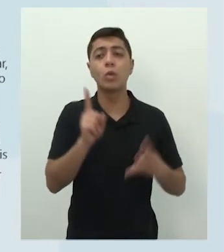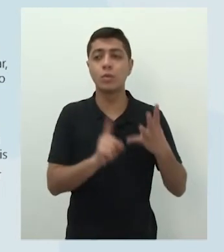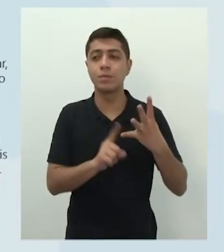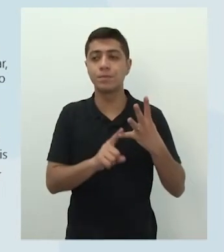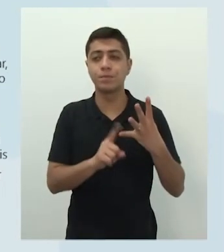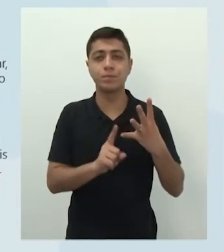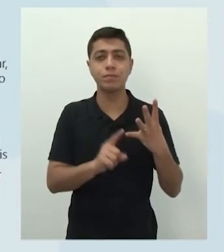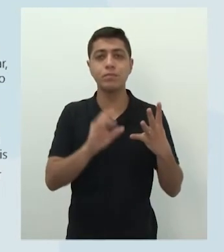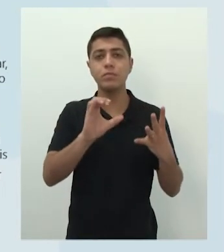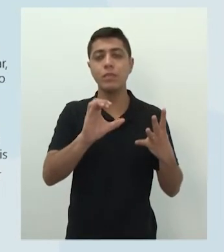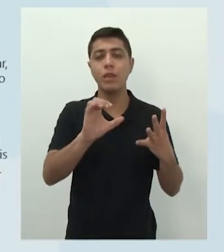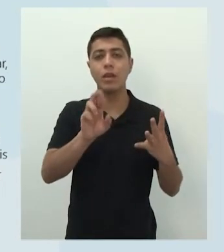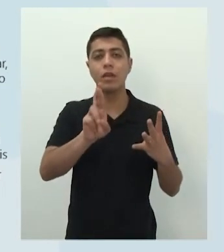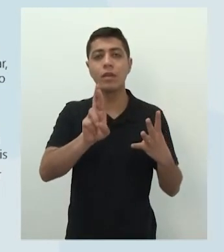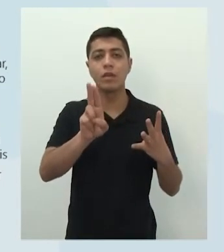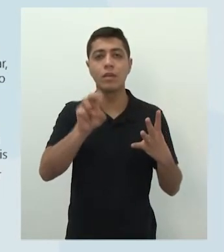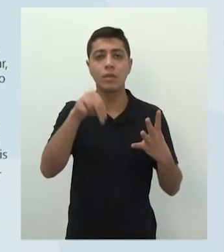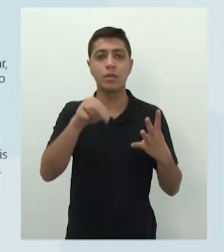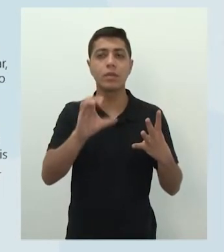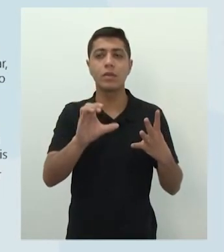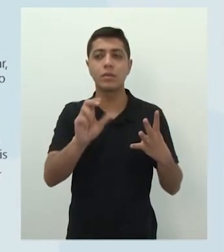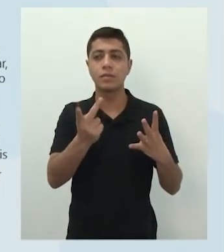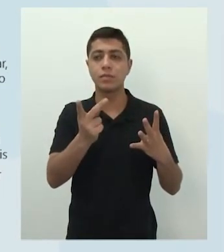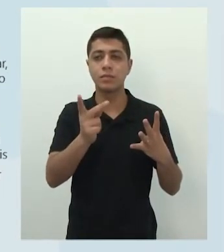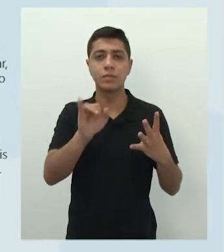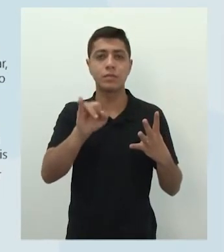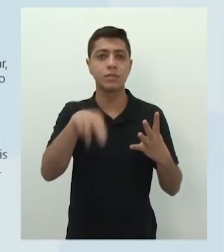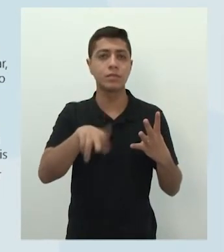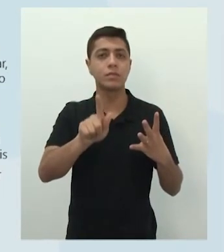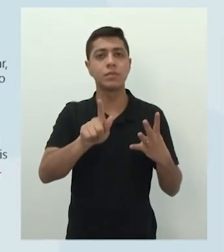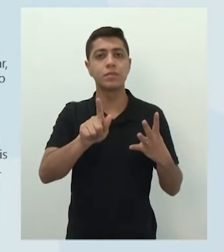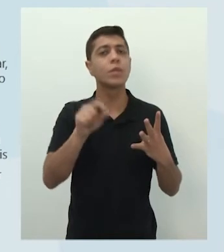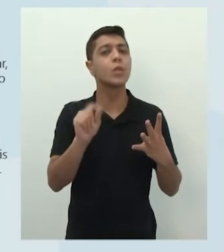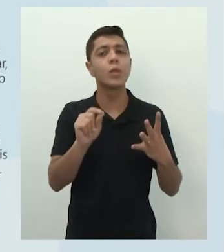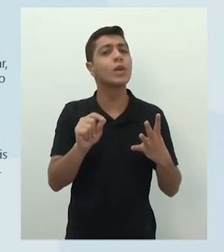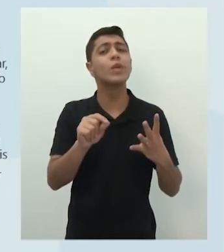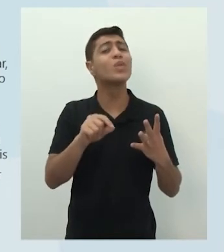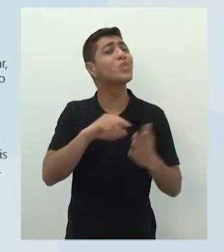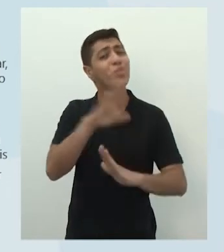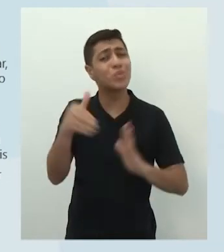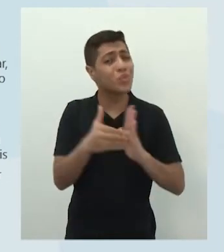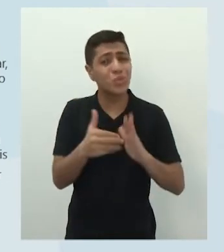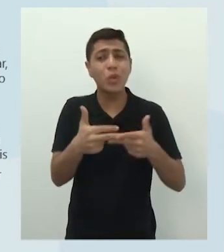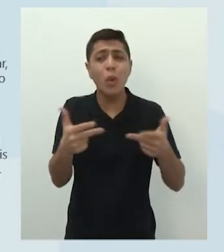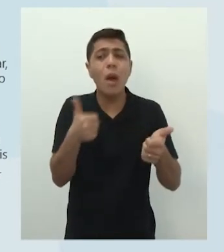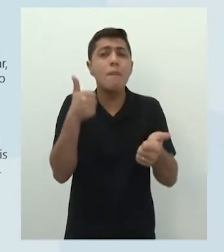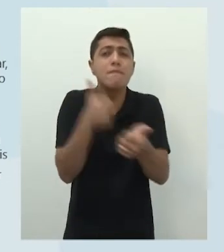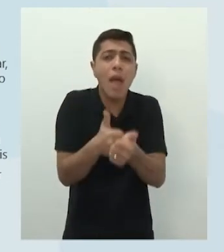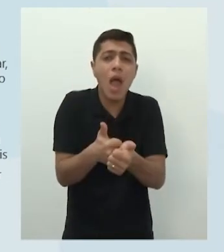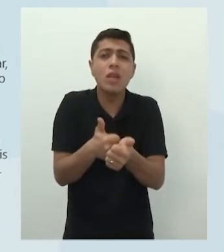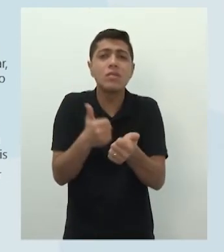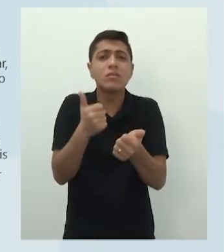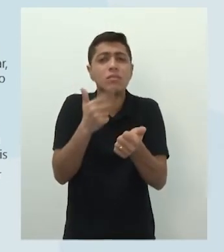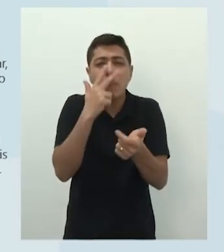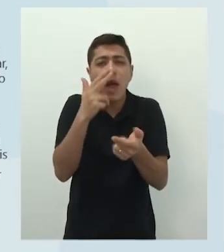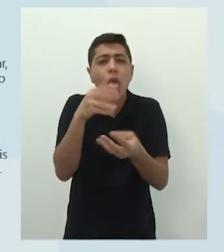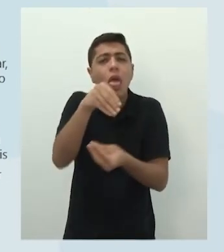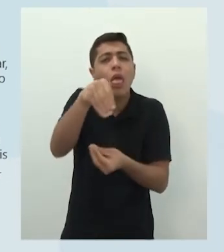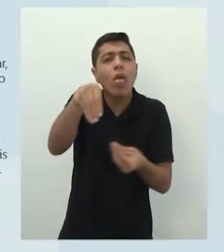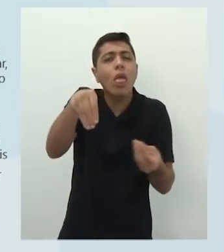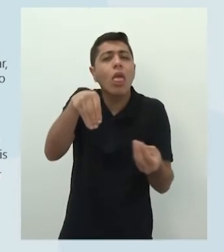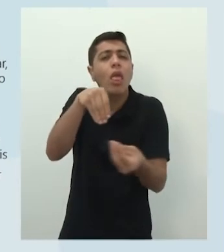da interação, ela é fabulosa. Significa que eu estou aprendendo que o meu recurso, quando eu estiver no desespero, está no meu melhor